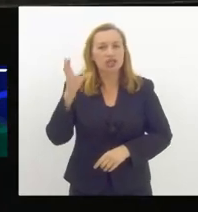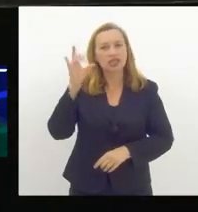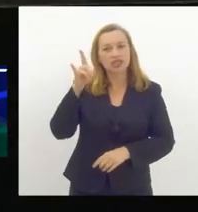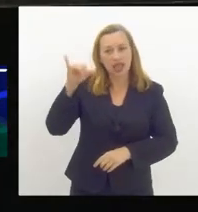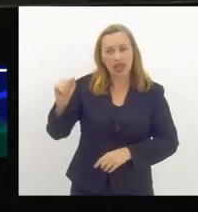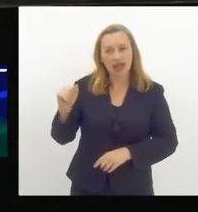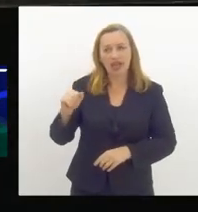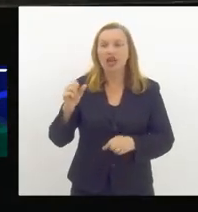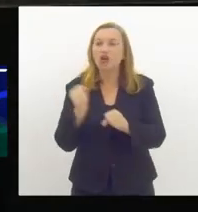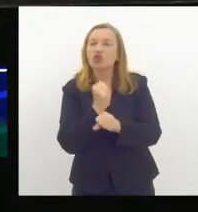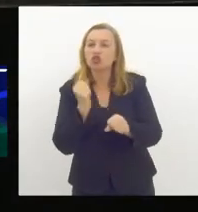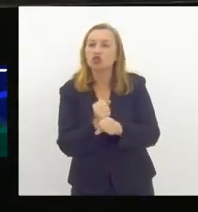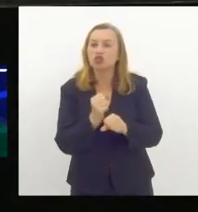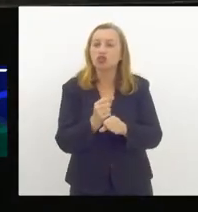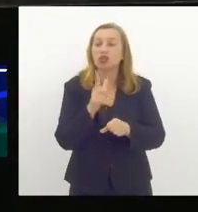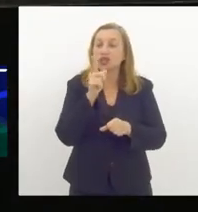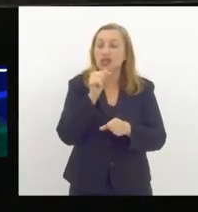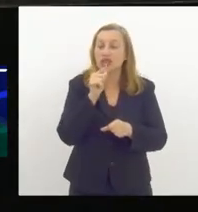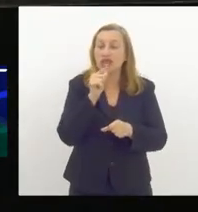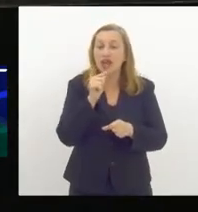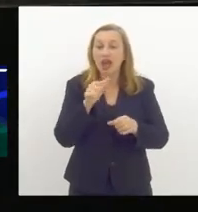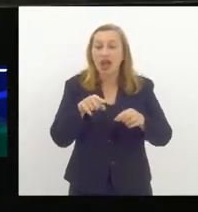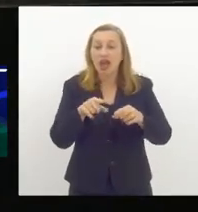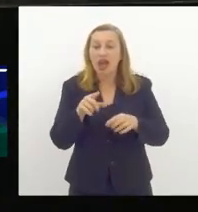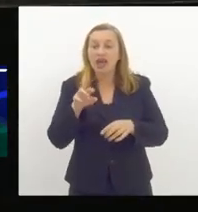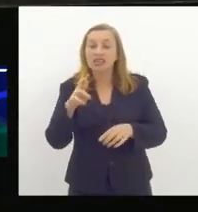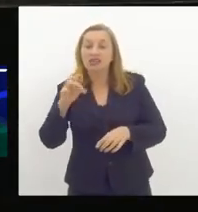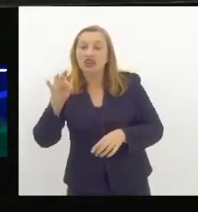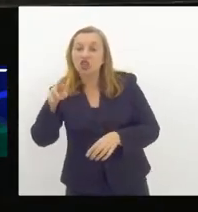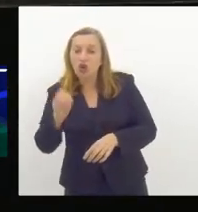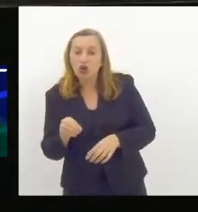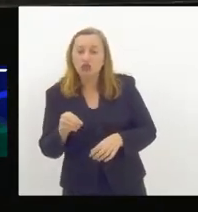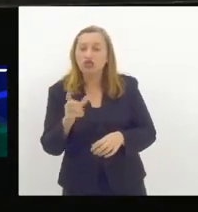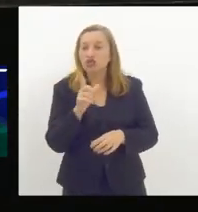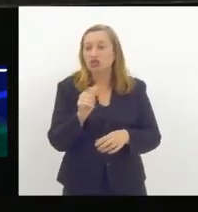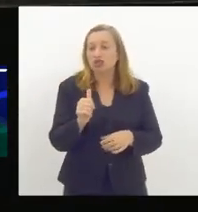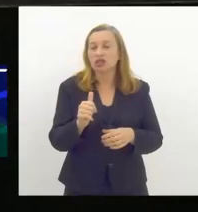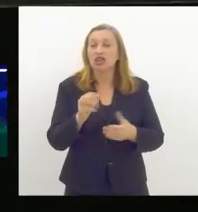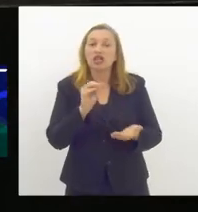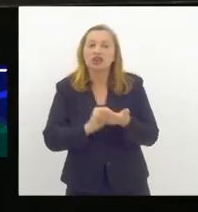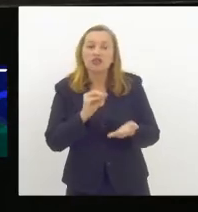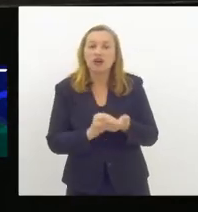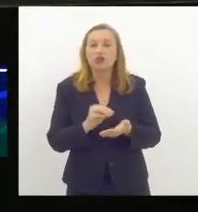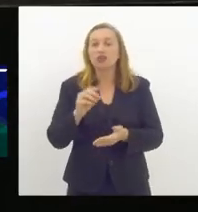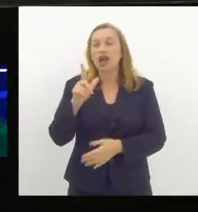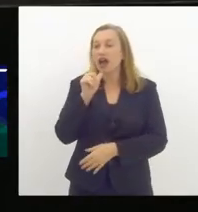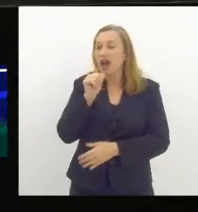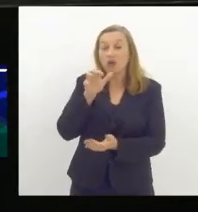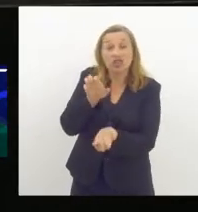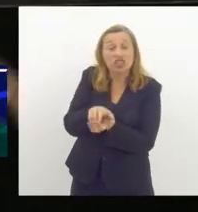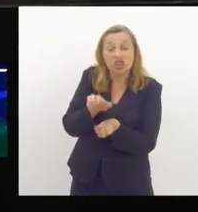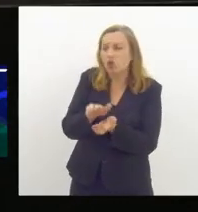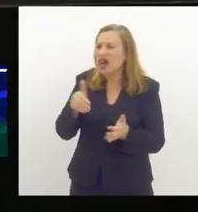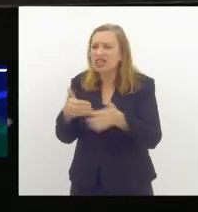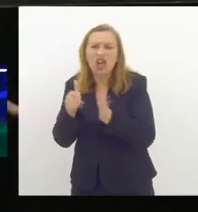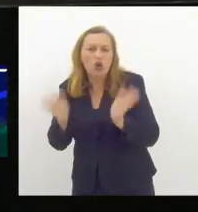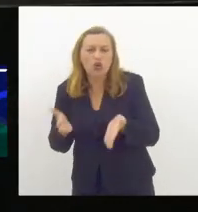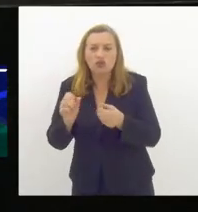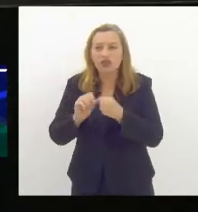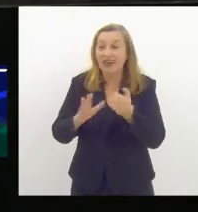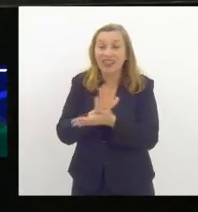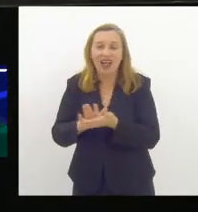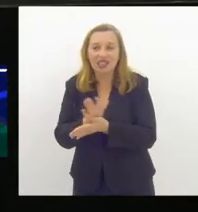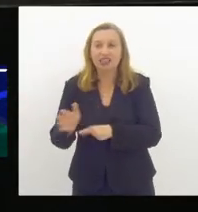a construção de reservatórios de água que falta água em Santa Cruz que até hoje não foi construído um reservatório de água lá foi